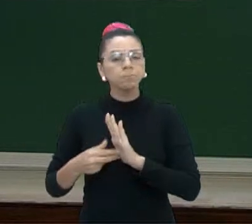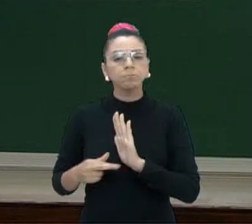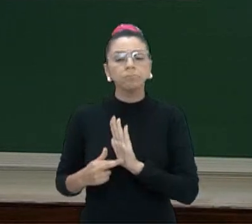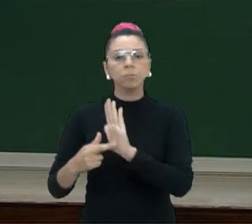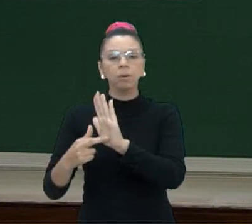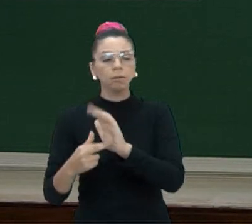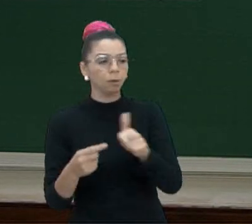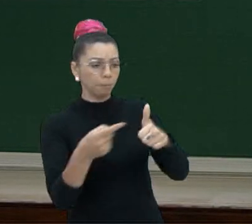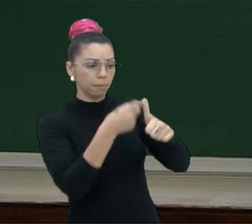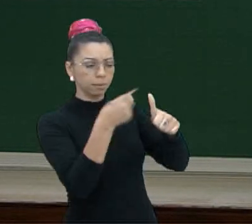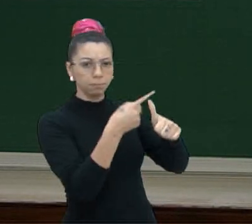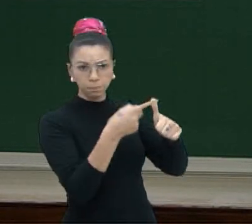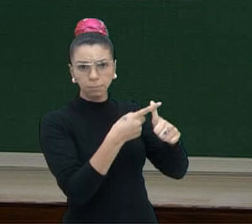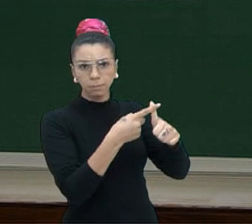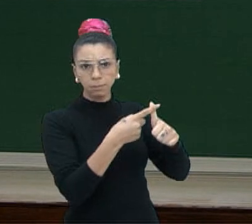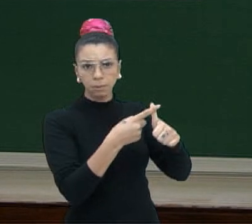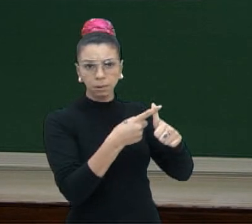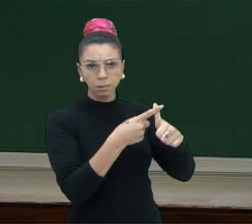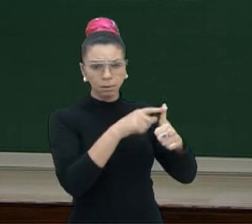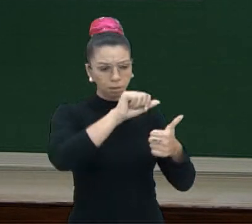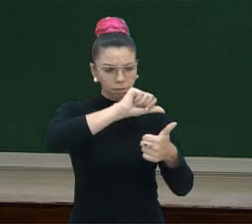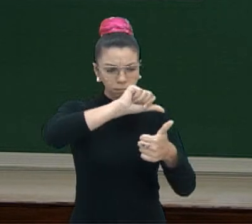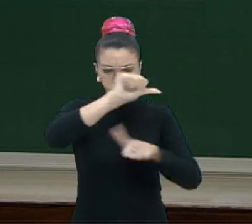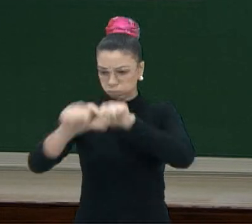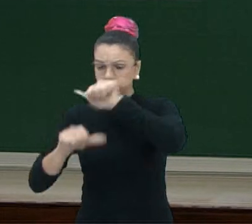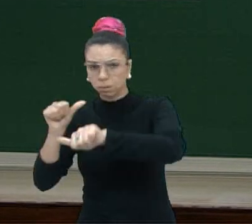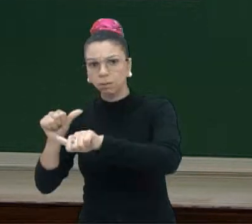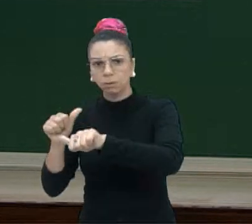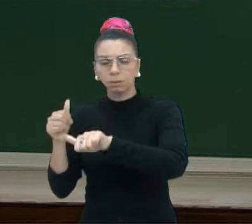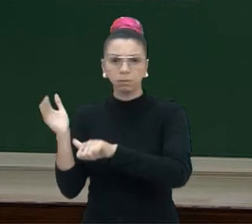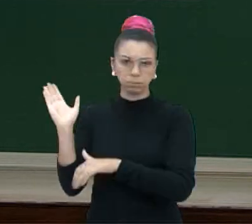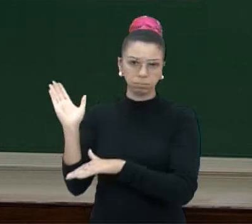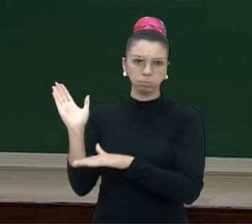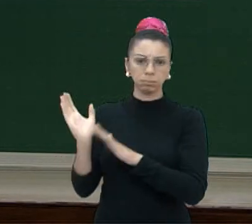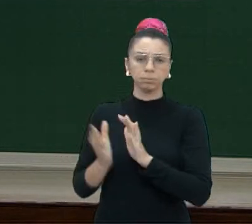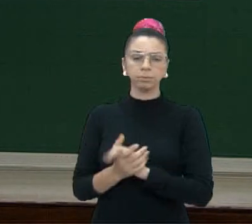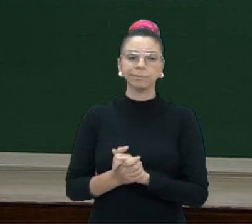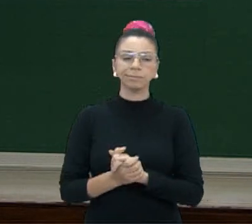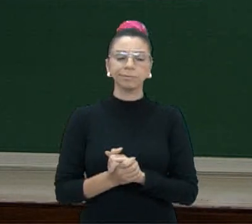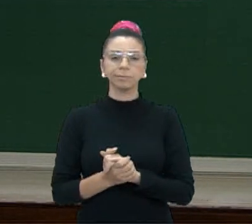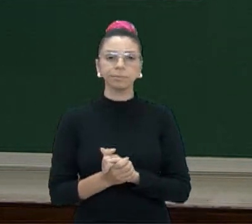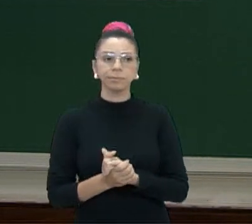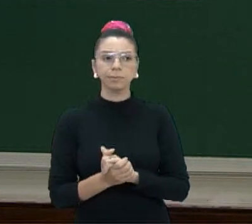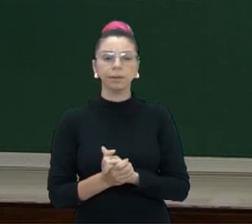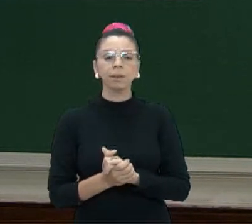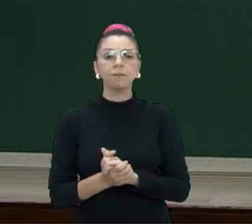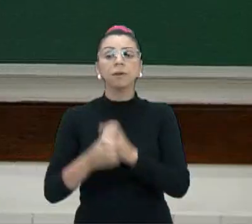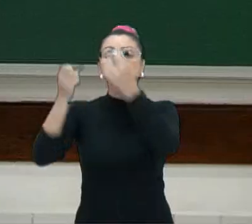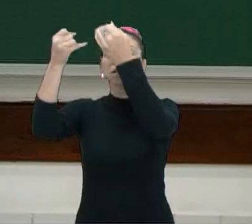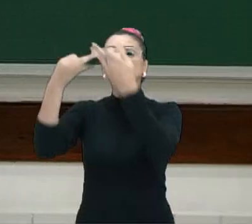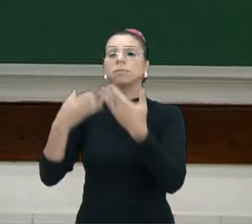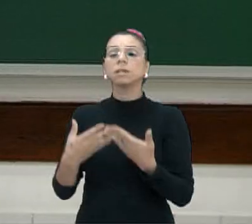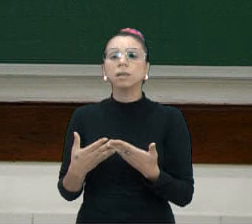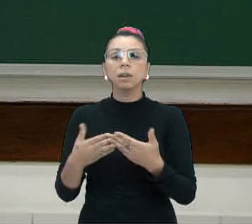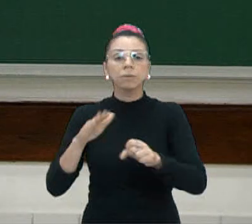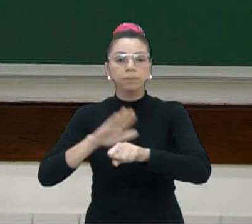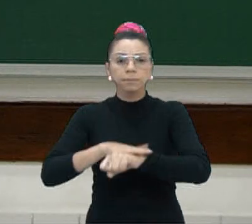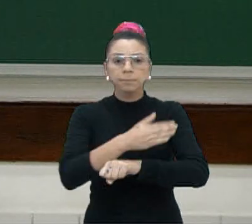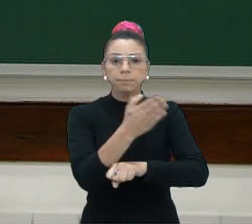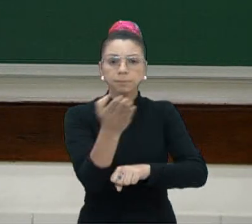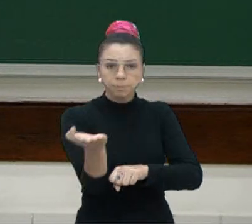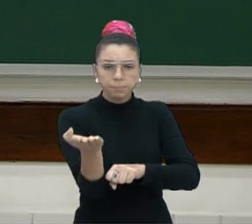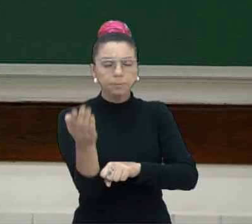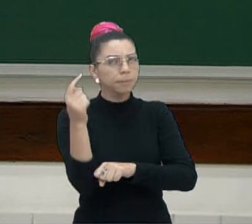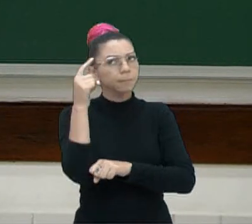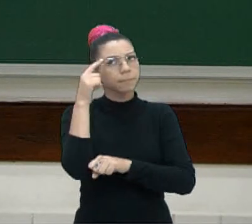lá naquela primeira, esse sentido se altera nessa segunda? E vocês vão explicar. Um tempinho para